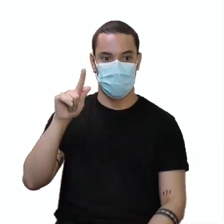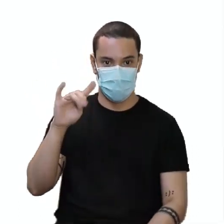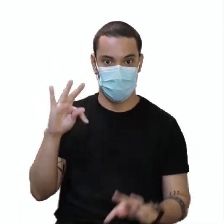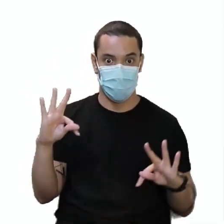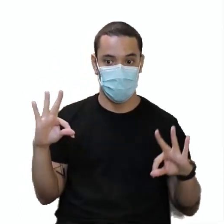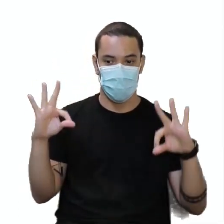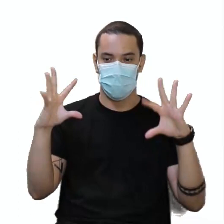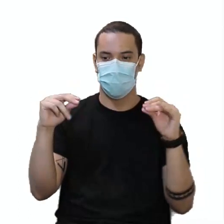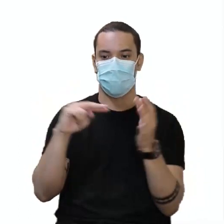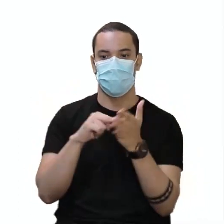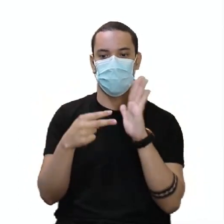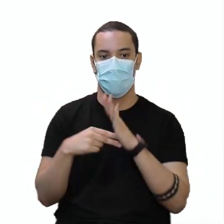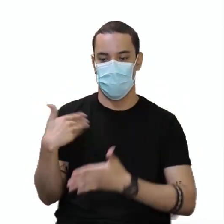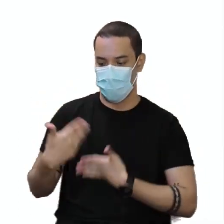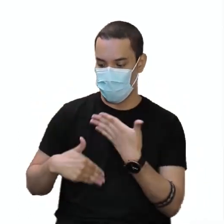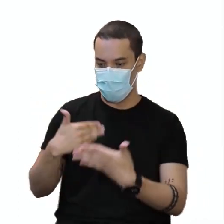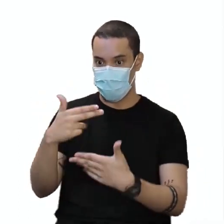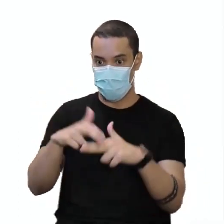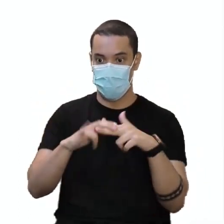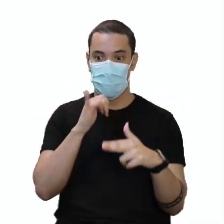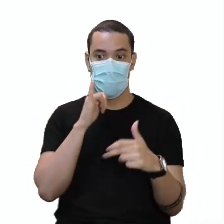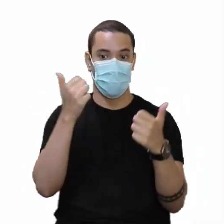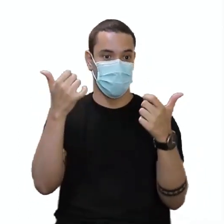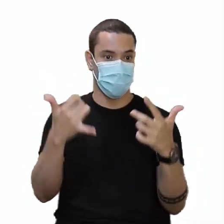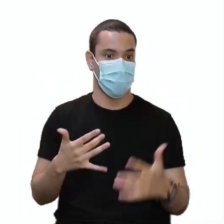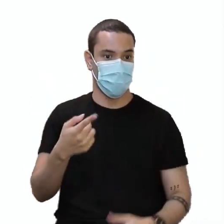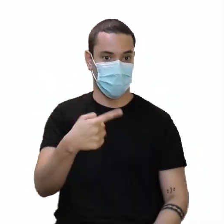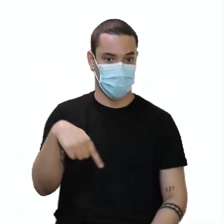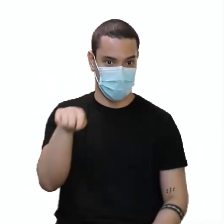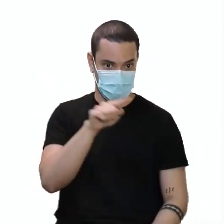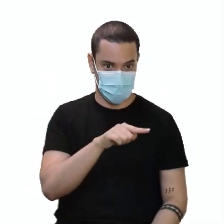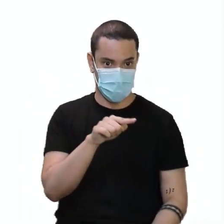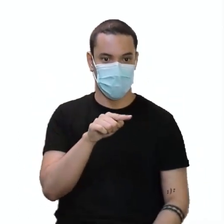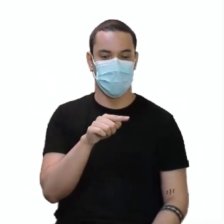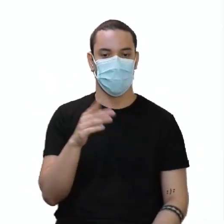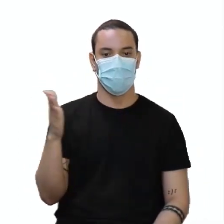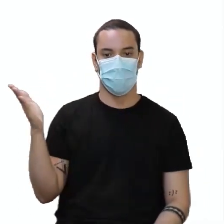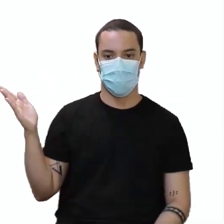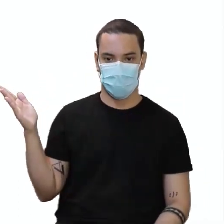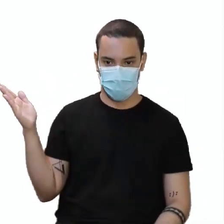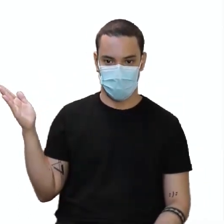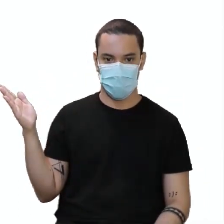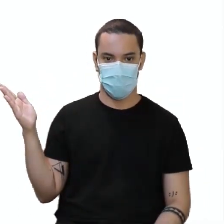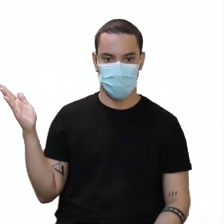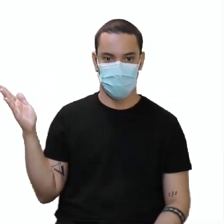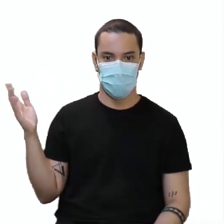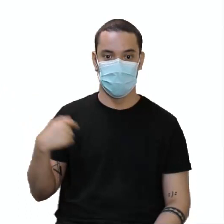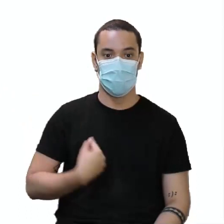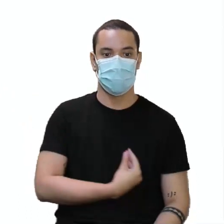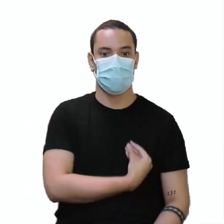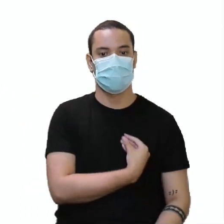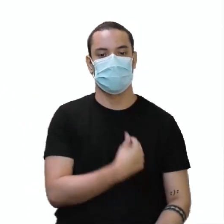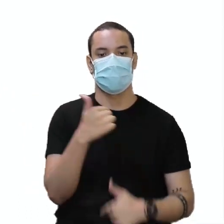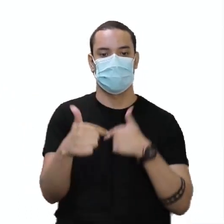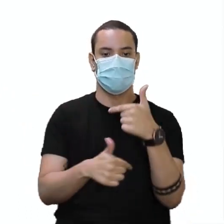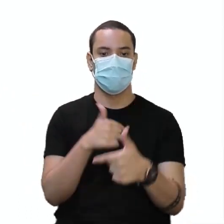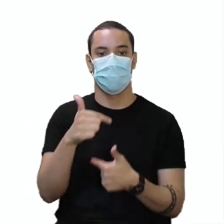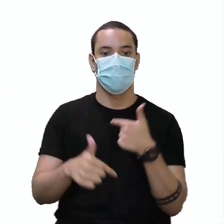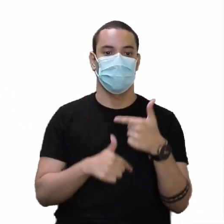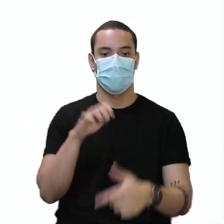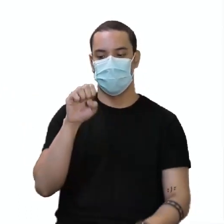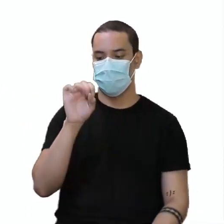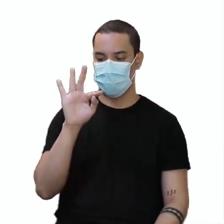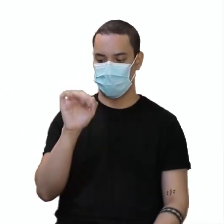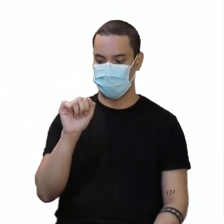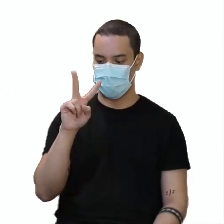tudo isso é o passado contínuo. Aqui no exemplo que eu já dei para vocês, I was working yesterday, eu estava trabalhando ontem, e